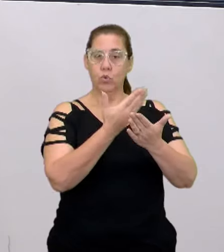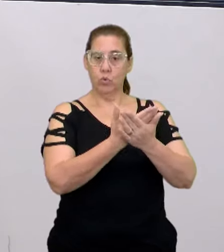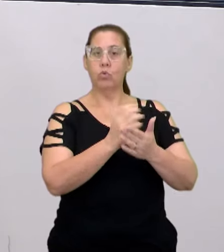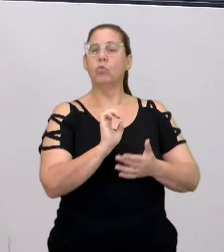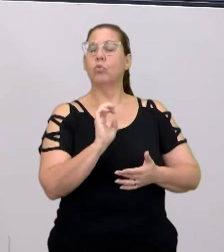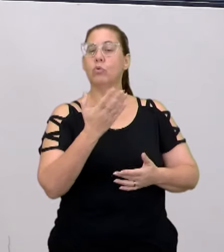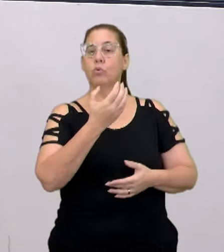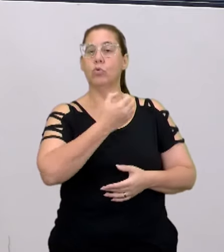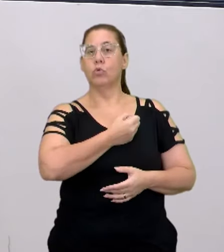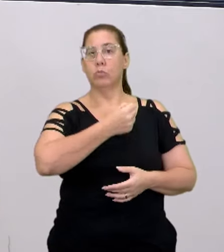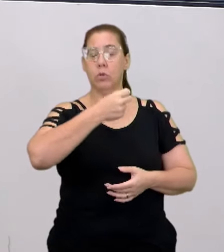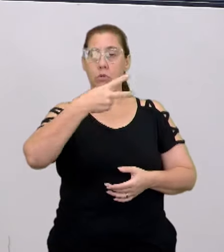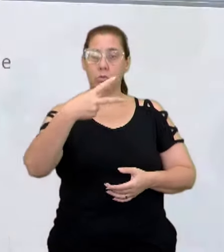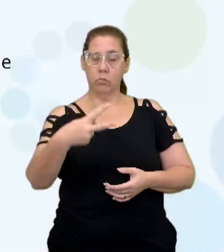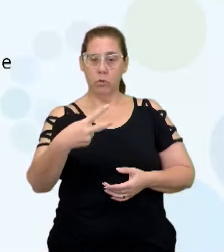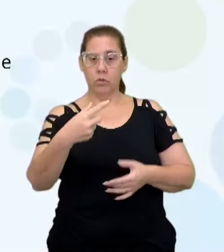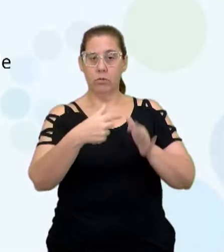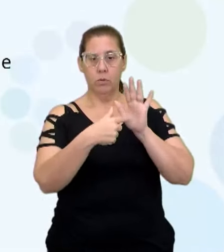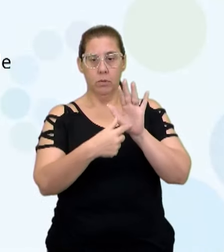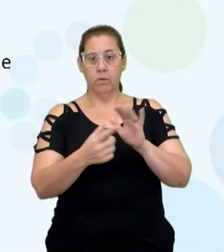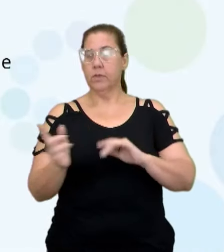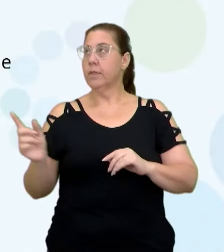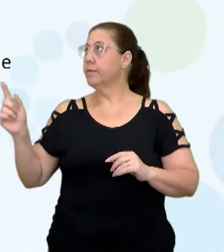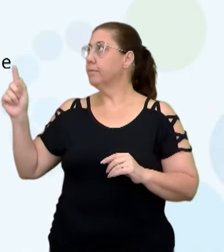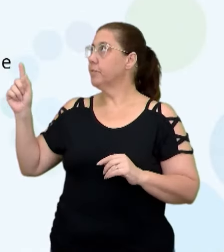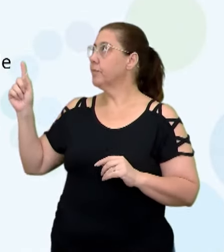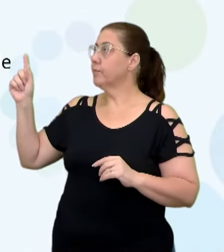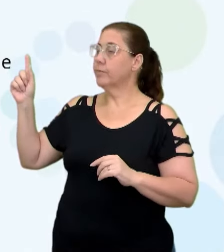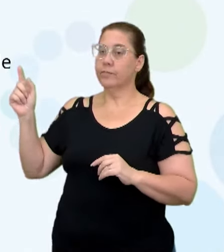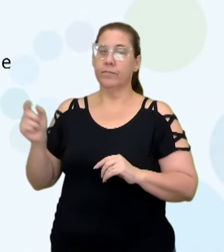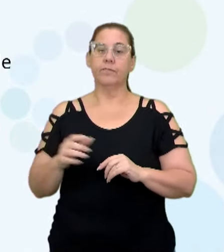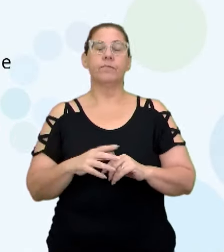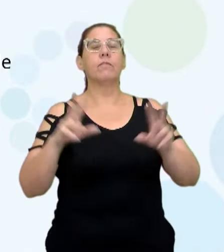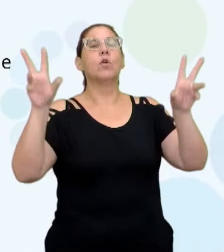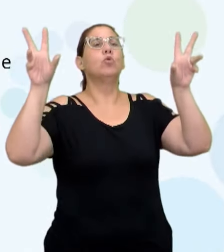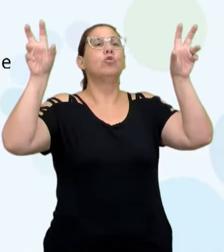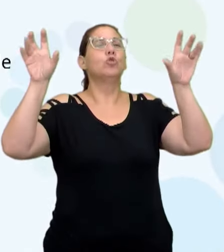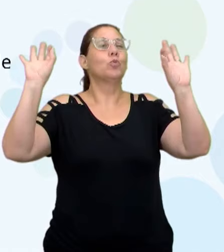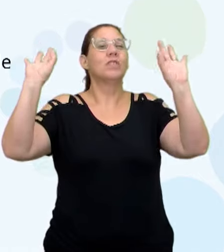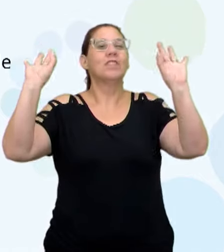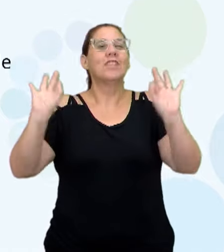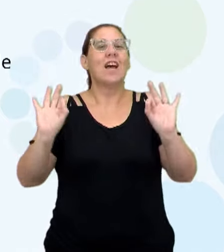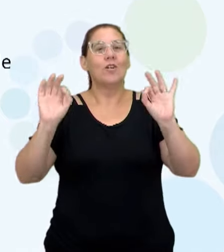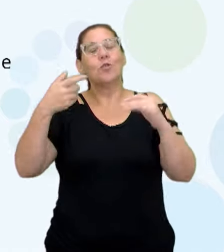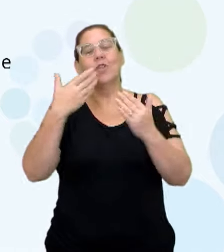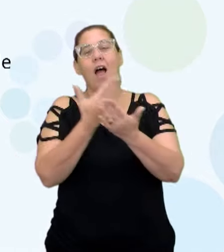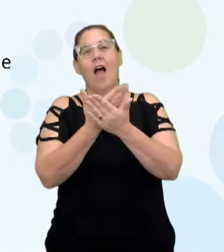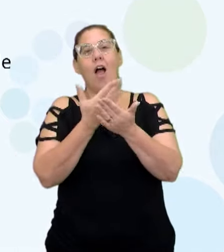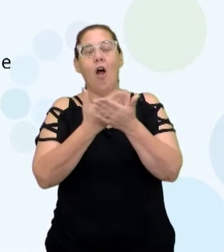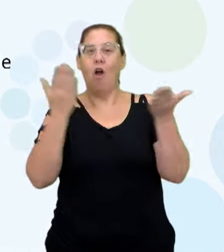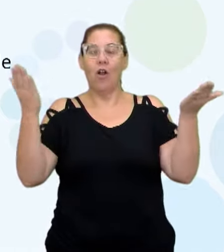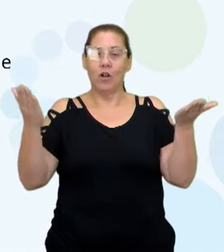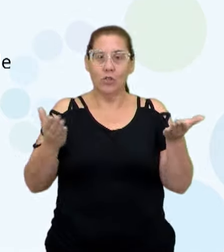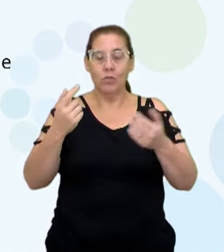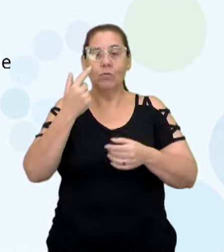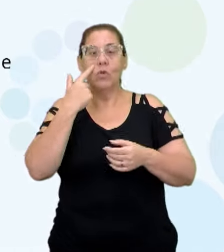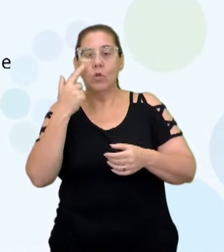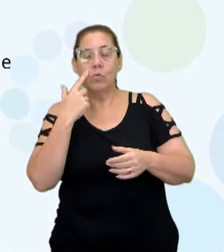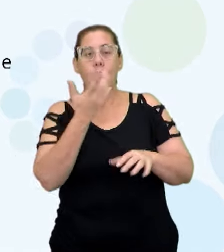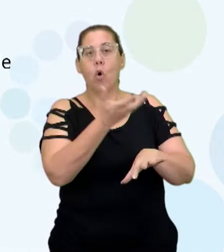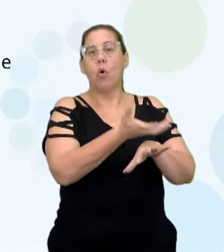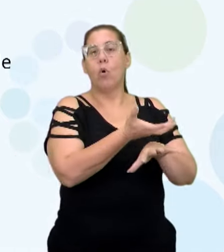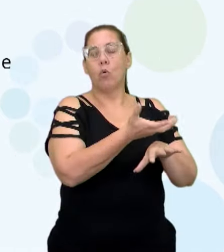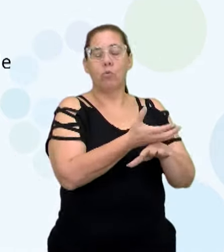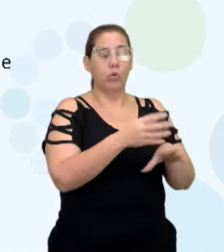caso número 2. Está aparecendo aí na tela para vocês o título direitinho aí da nossa aula. Então a gente está, olha só, o componente